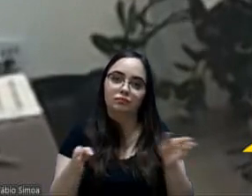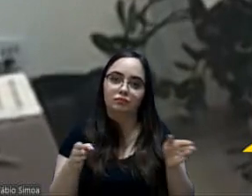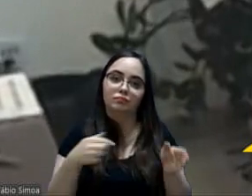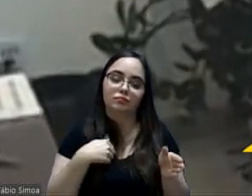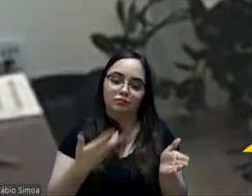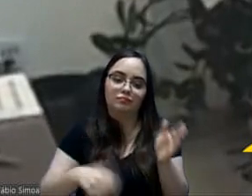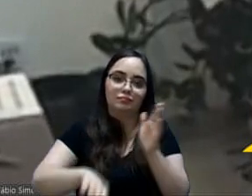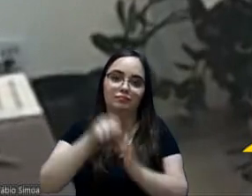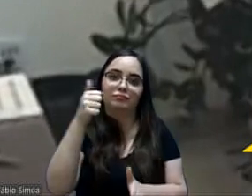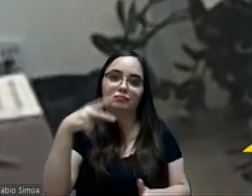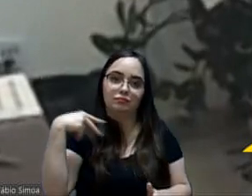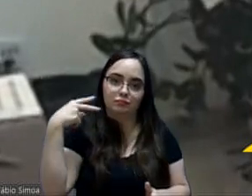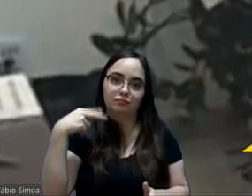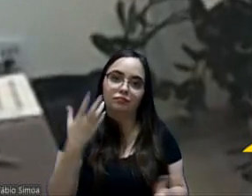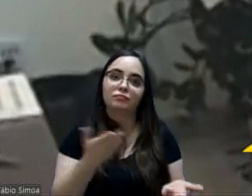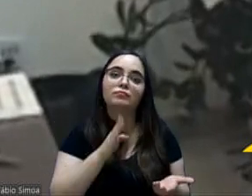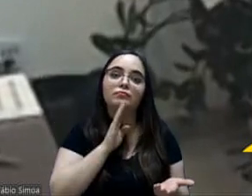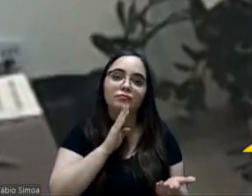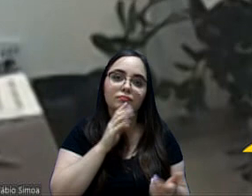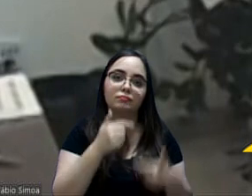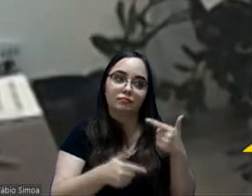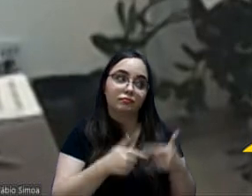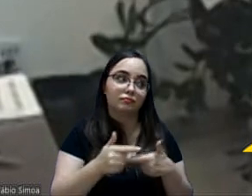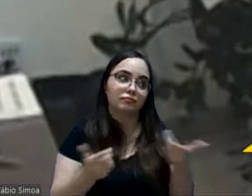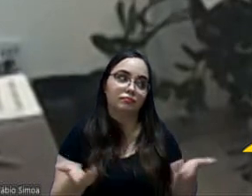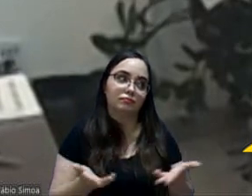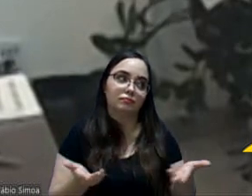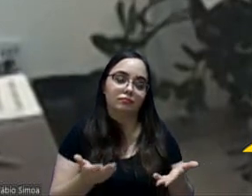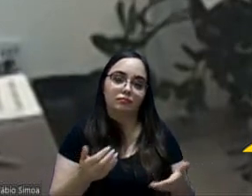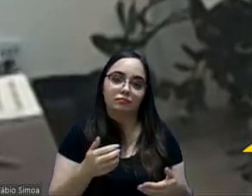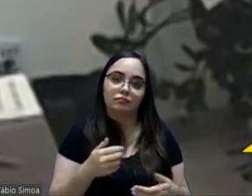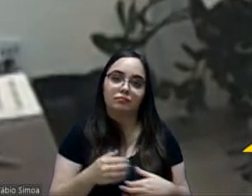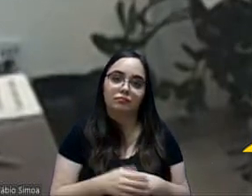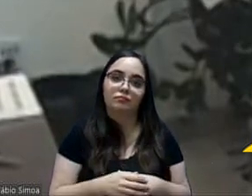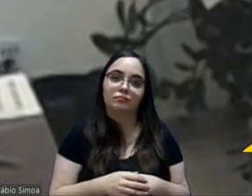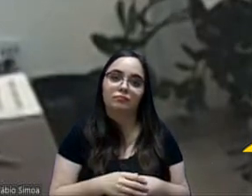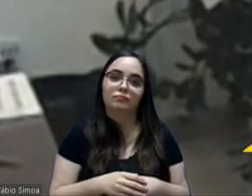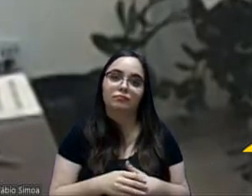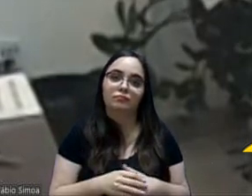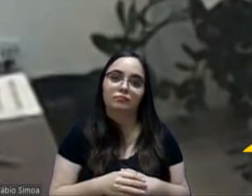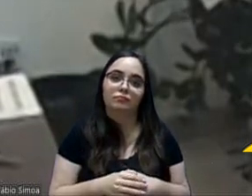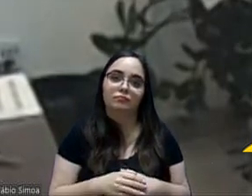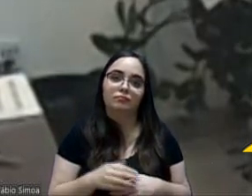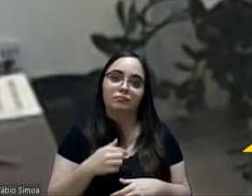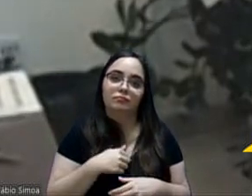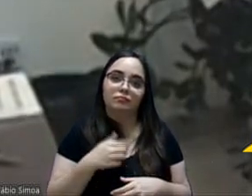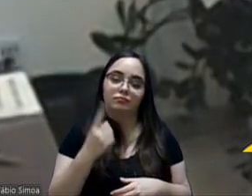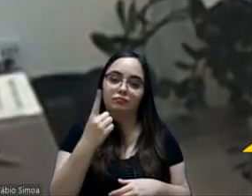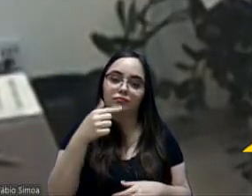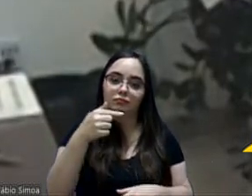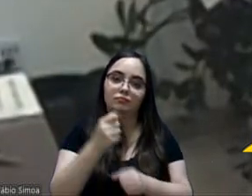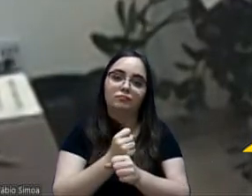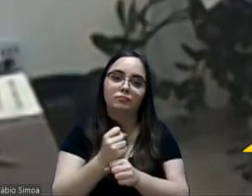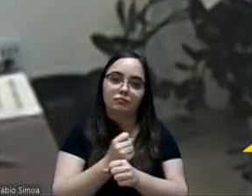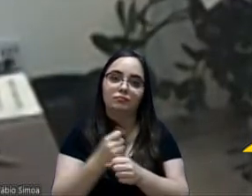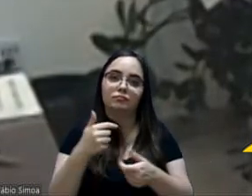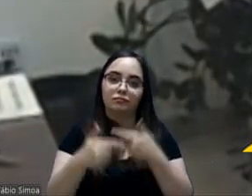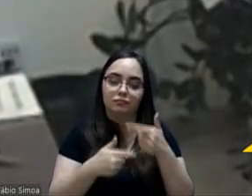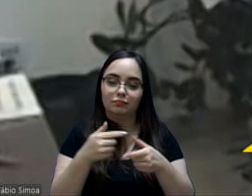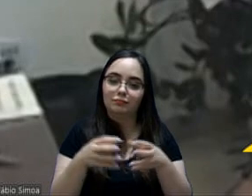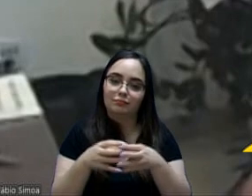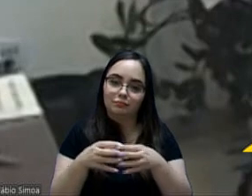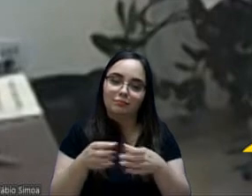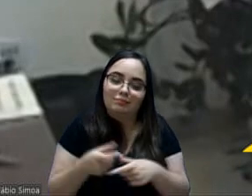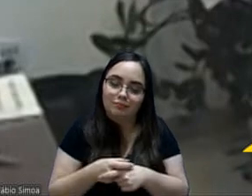primeiro mandato, então a gente está conhecendo todo o trabalho, todo o sistema, como liderança comunitária, como eu fui só há 17 anos, liderança